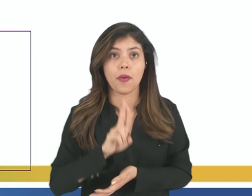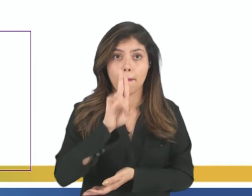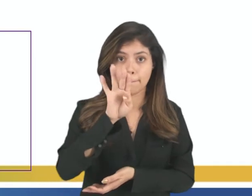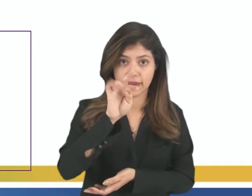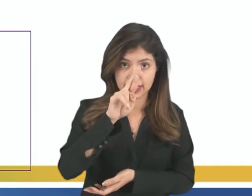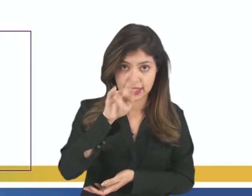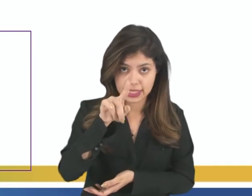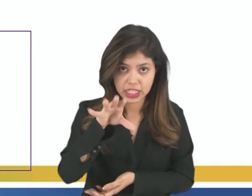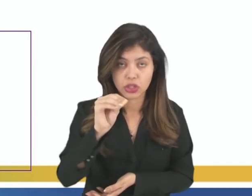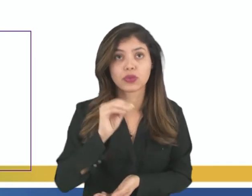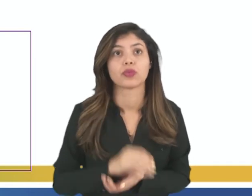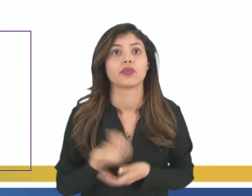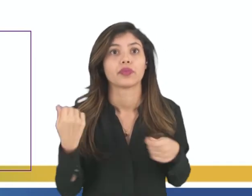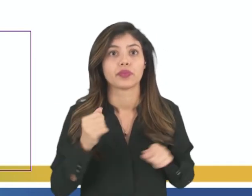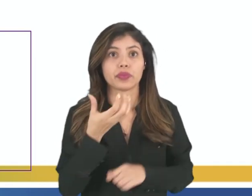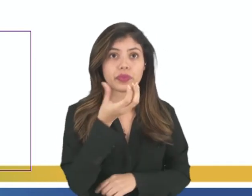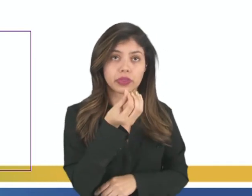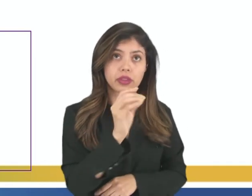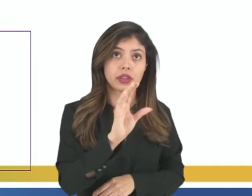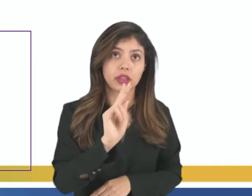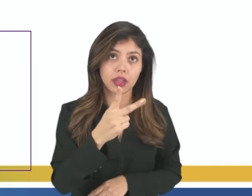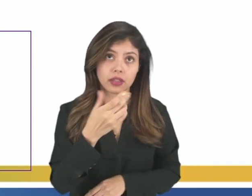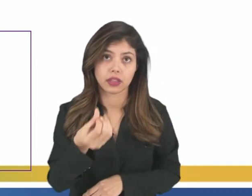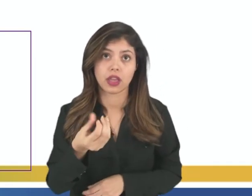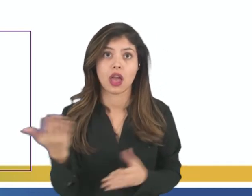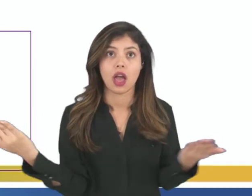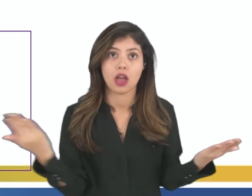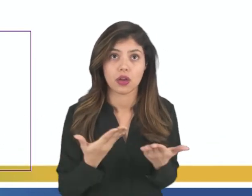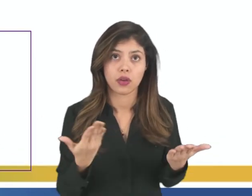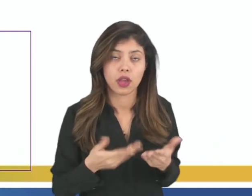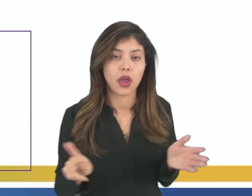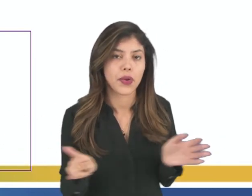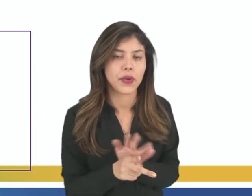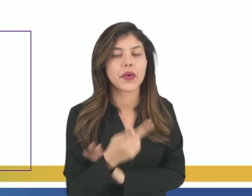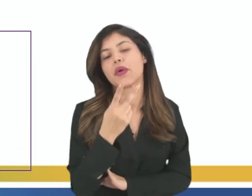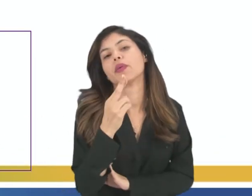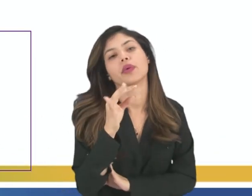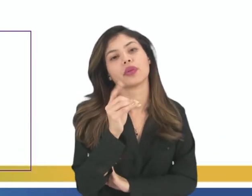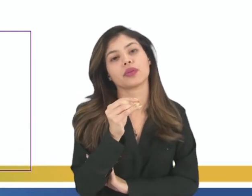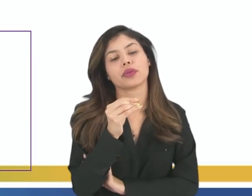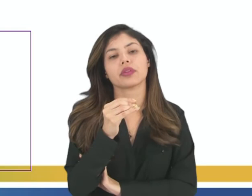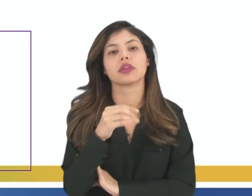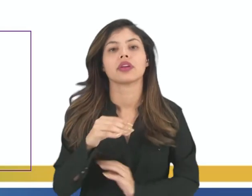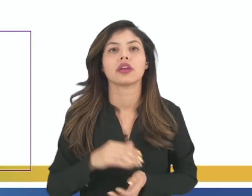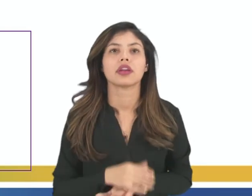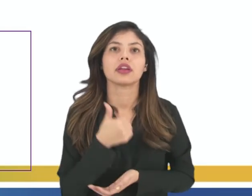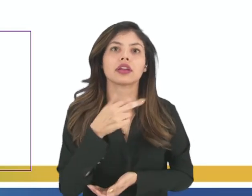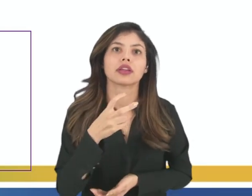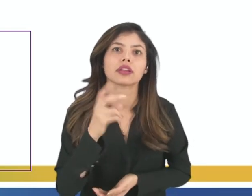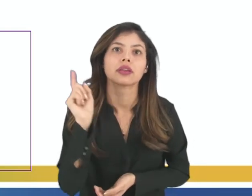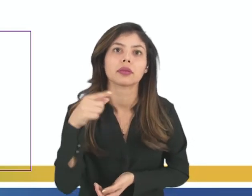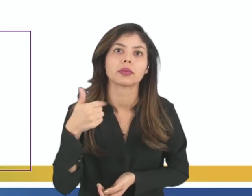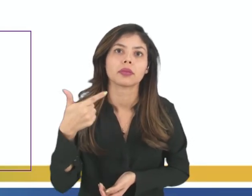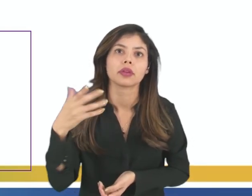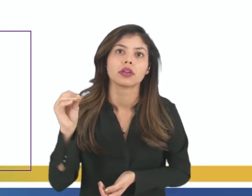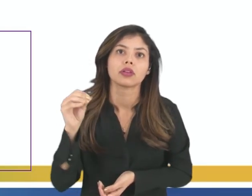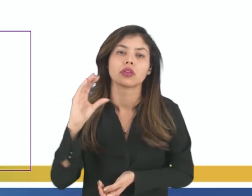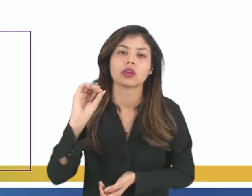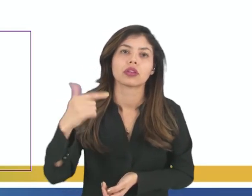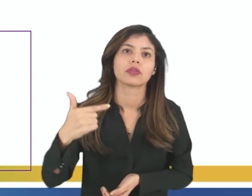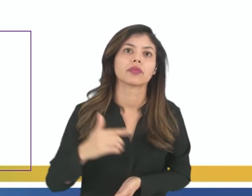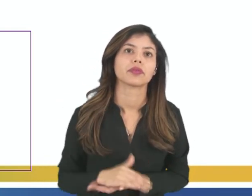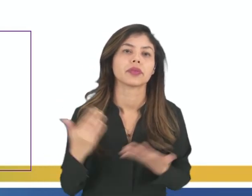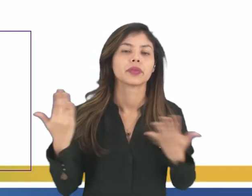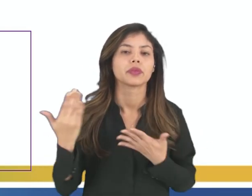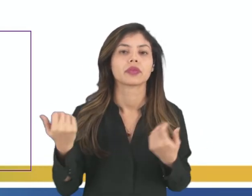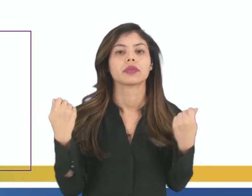que é C6H6, era reagente e tornou-se produto, e 15,5 de O2. Fazendo esses passos, agora nós